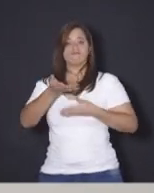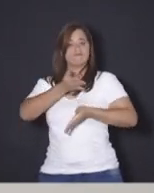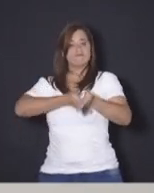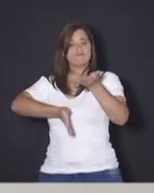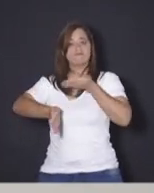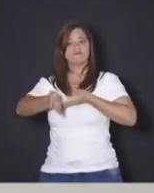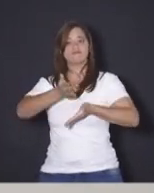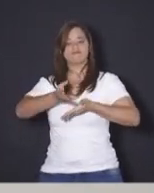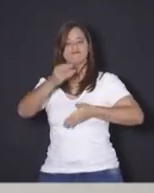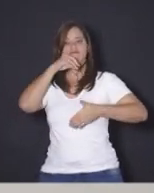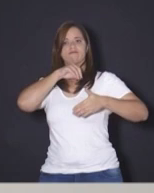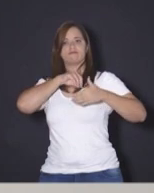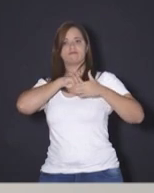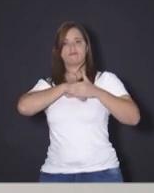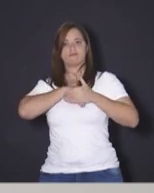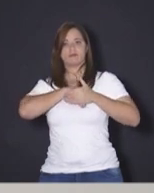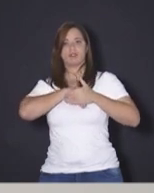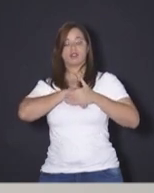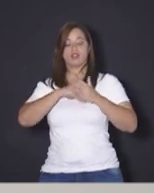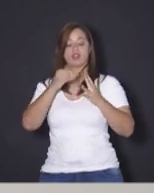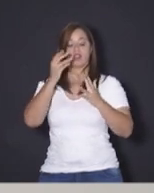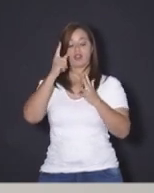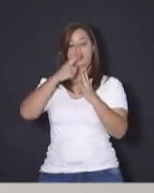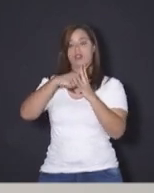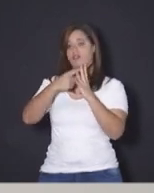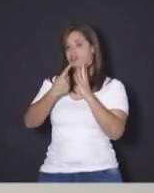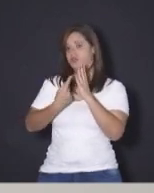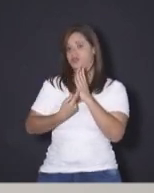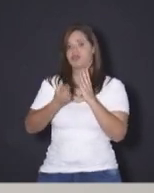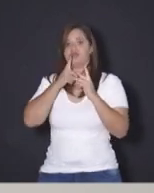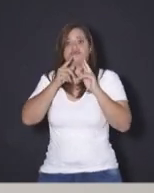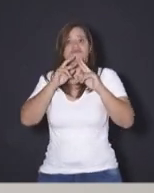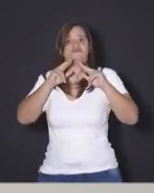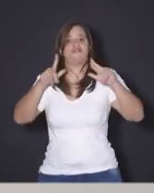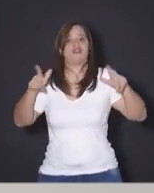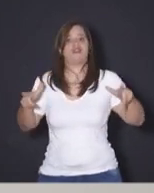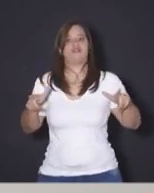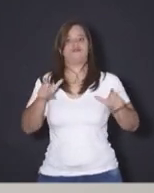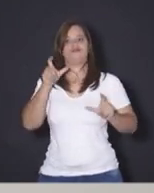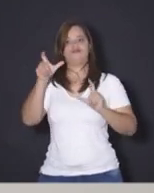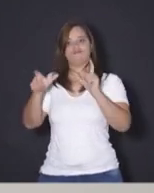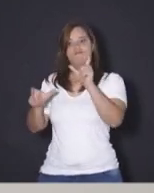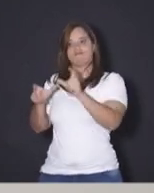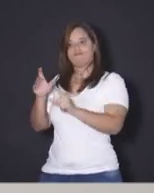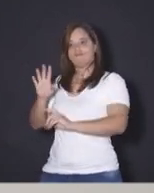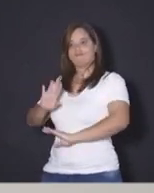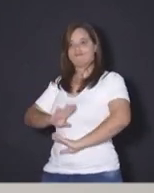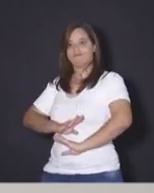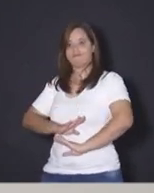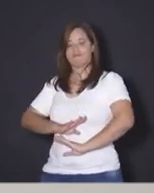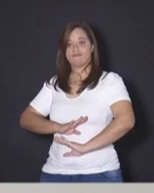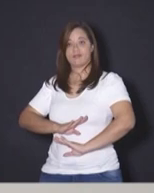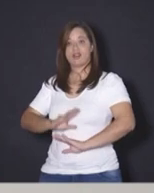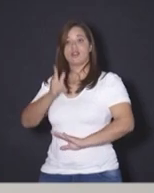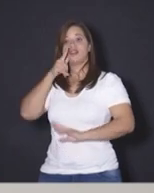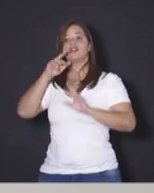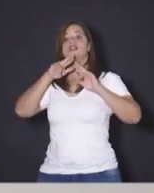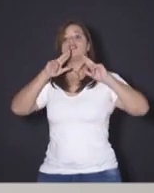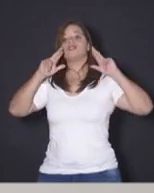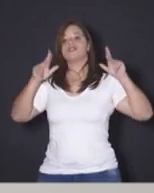intrínseca entre as diferenças ideológicas e as